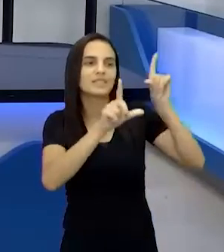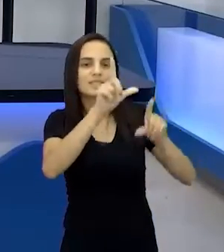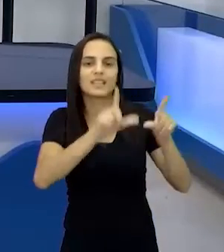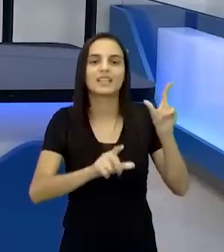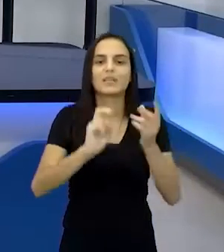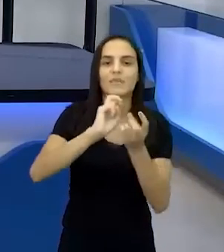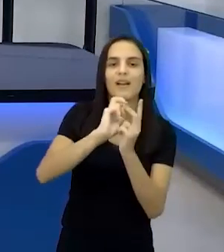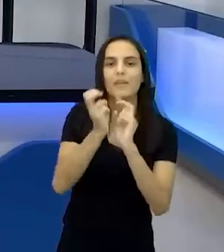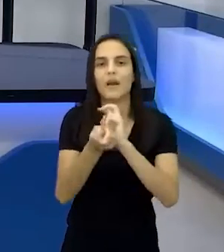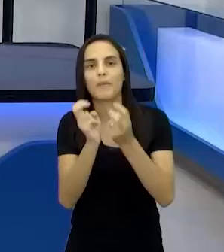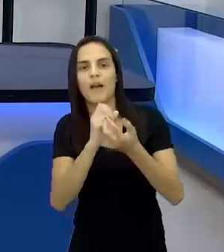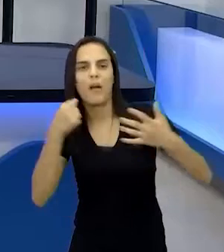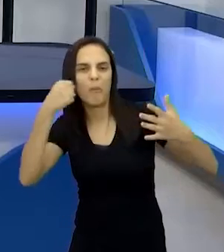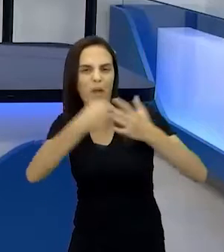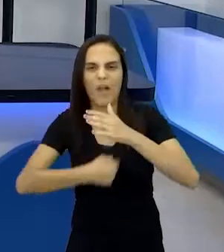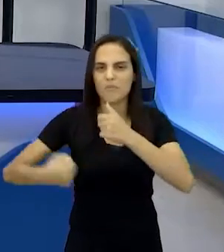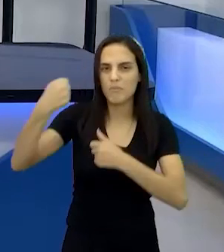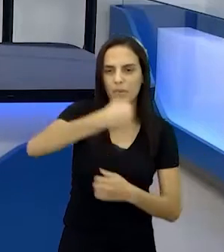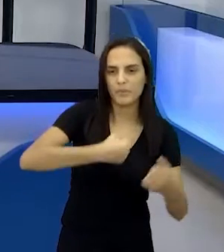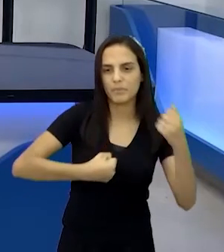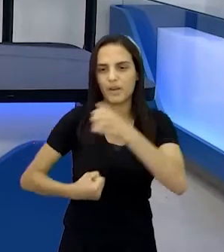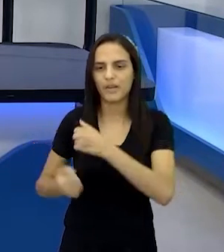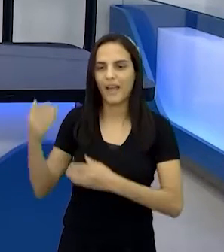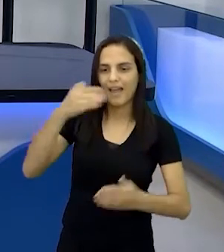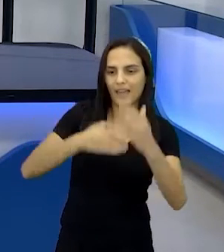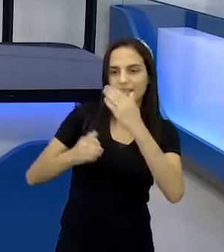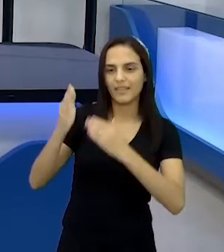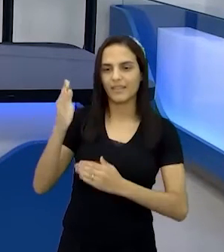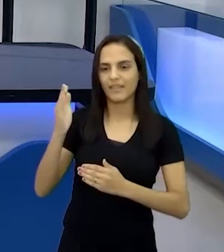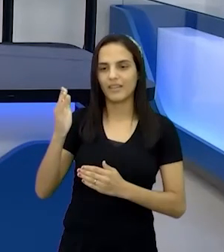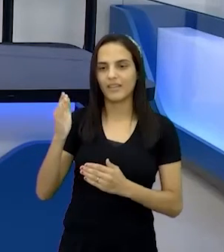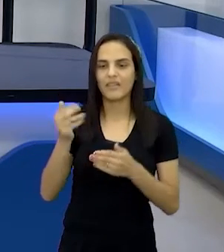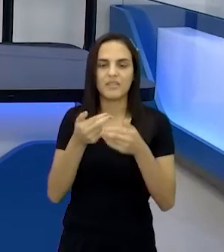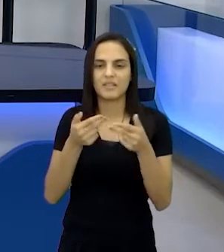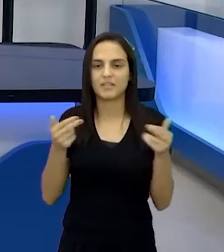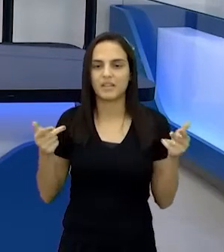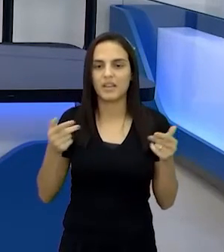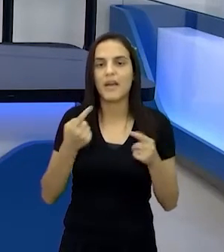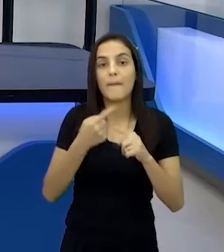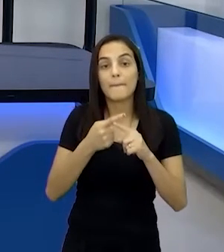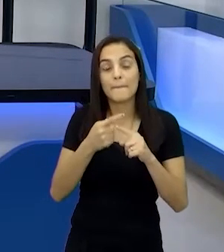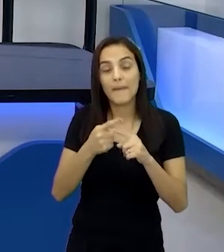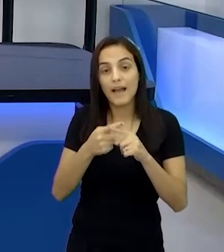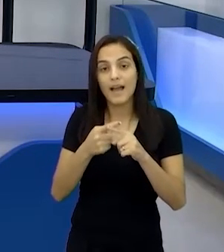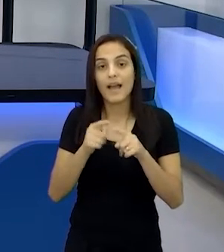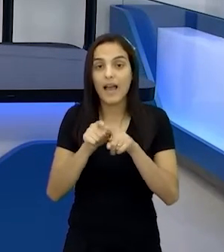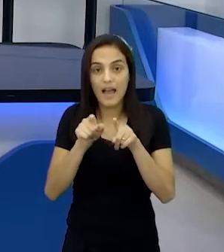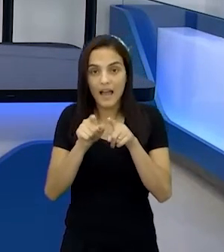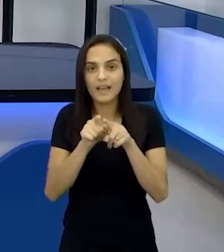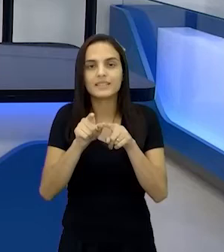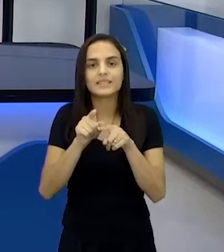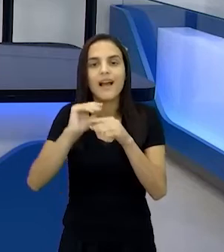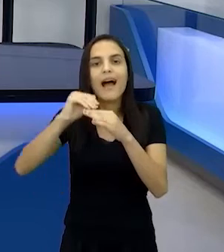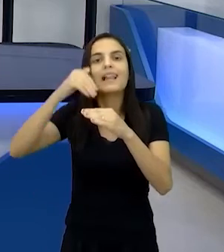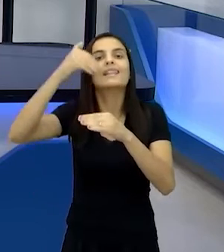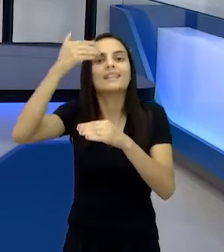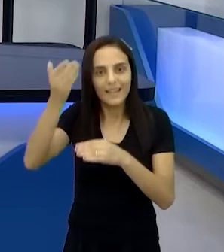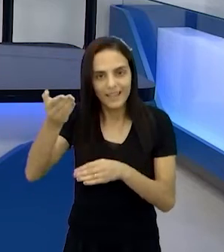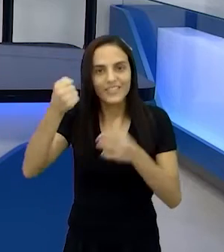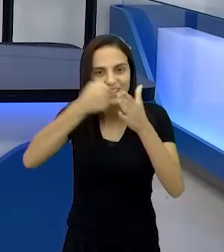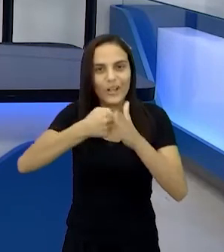Os boxe, golpes, né, essas coisas, o golpe. movimento do corpo. Isso, mas então... por detrás disso há